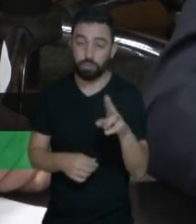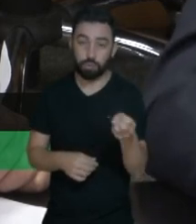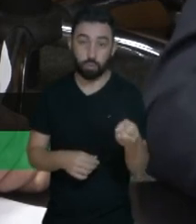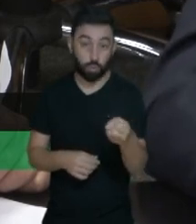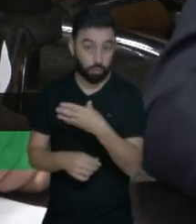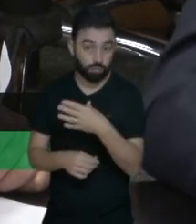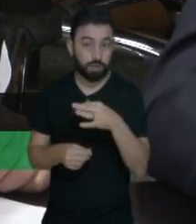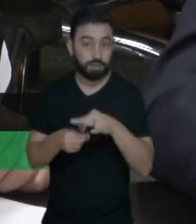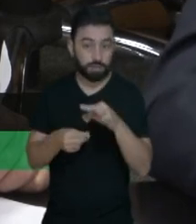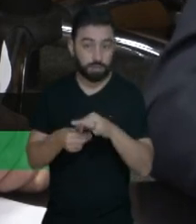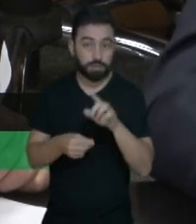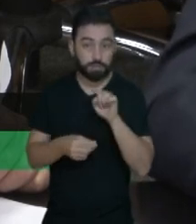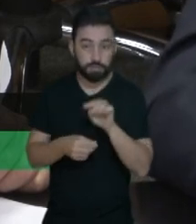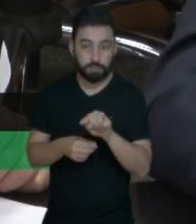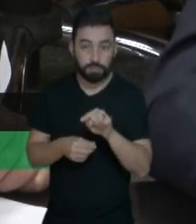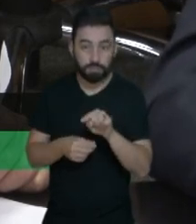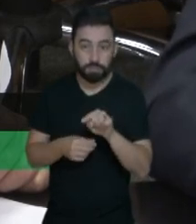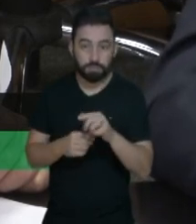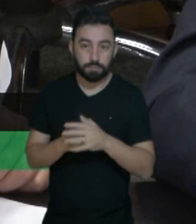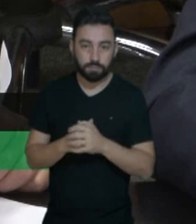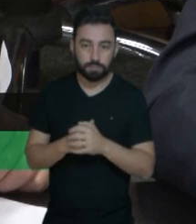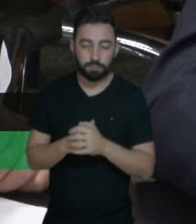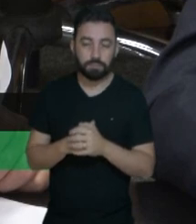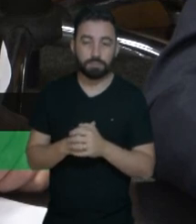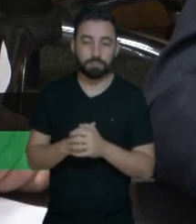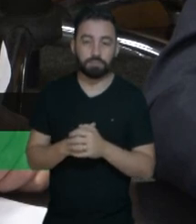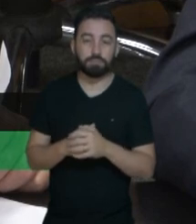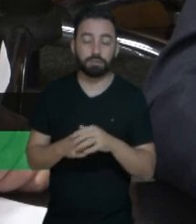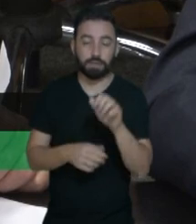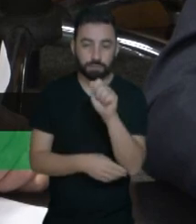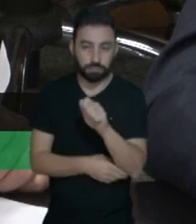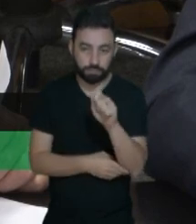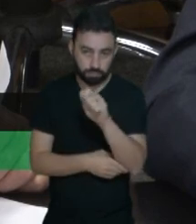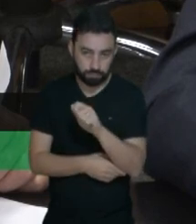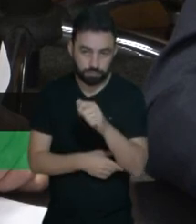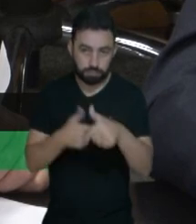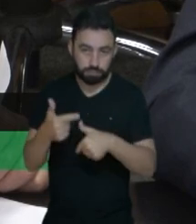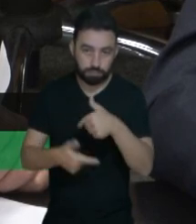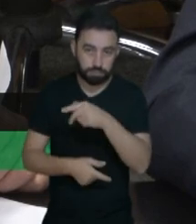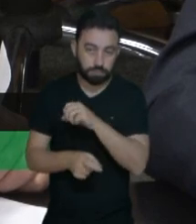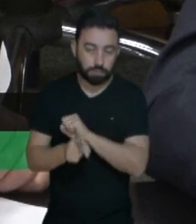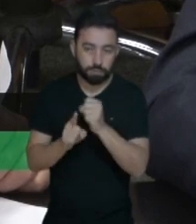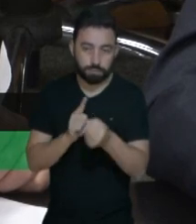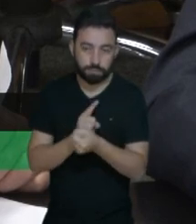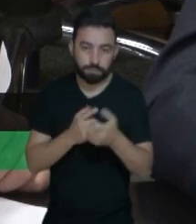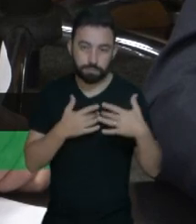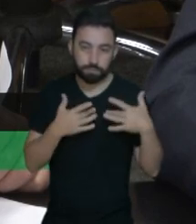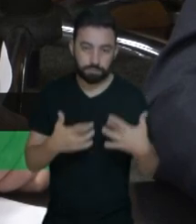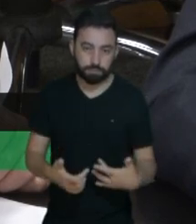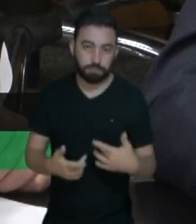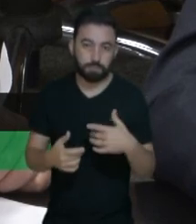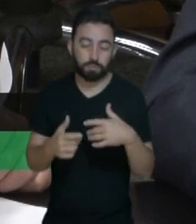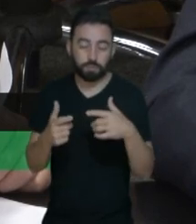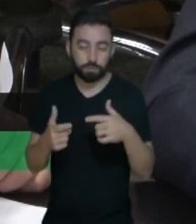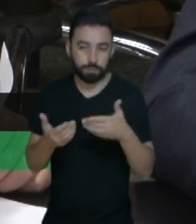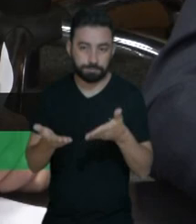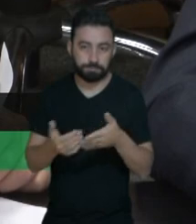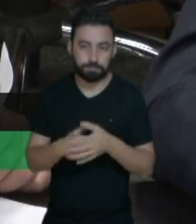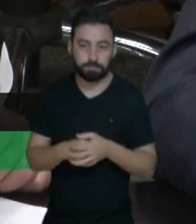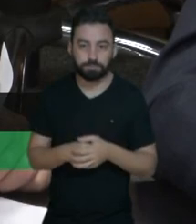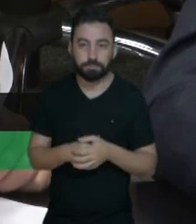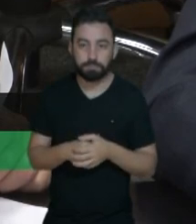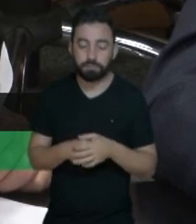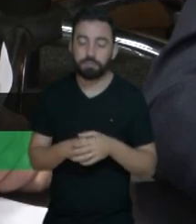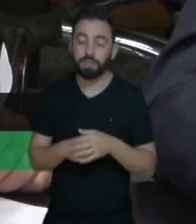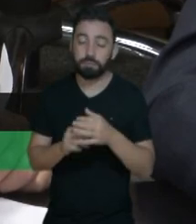entidade que seja ou qual seja Associação serviços sociais Voluntários de Arabutã parecer é